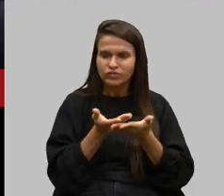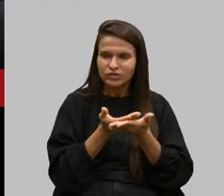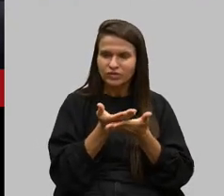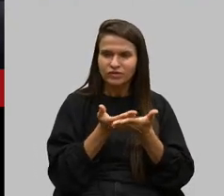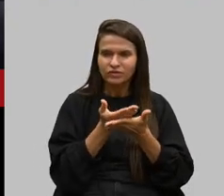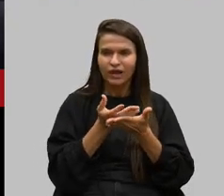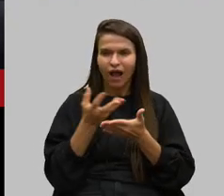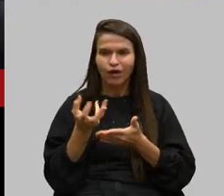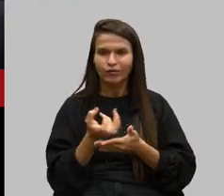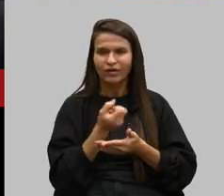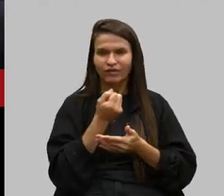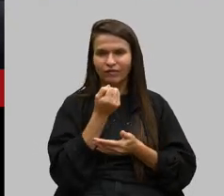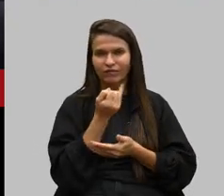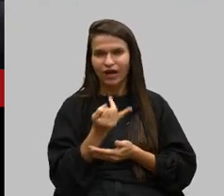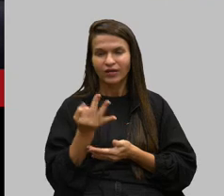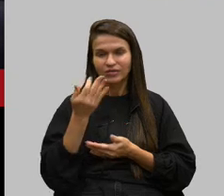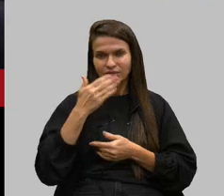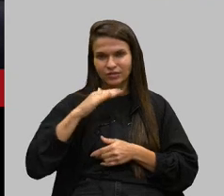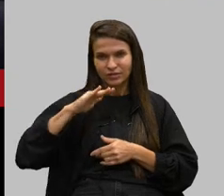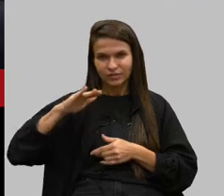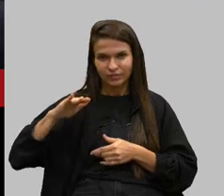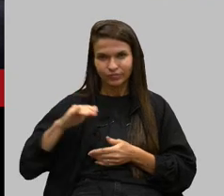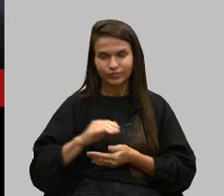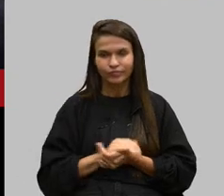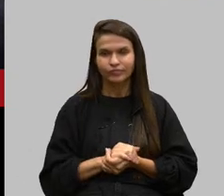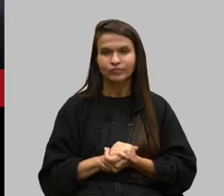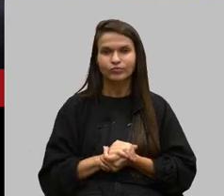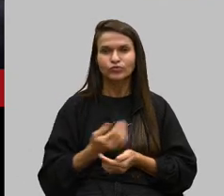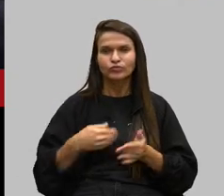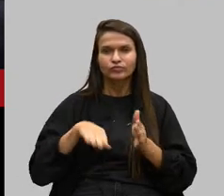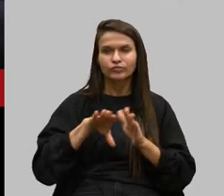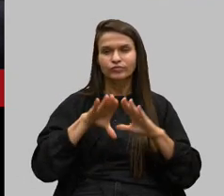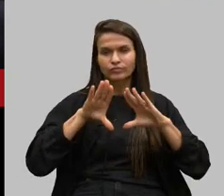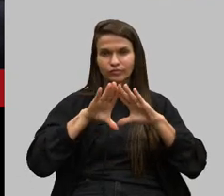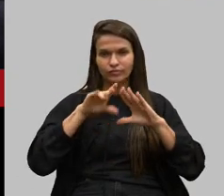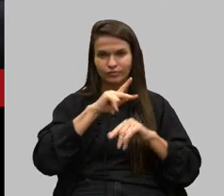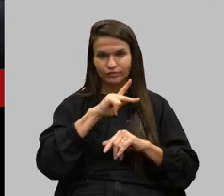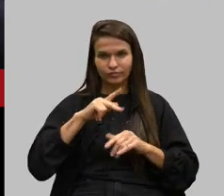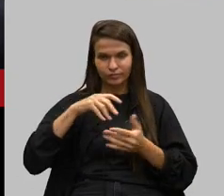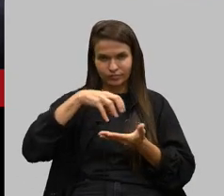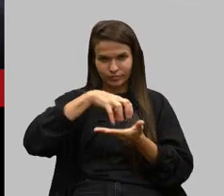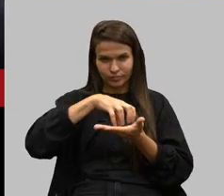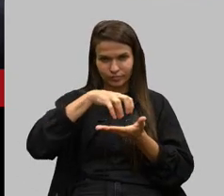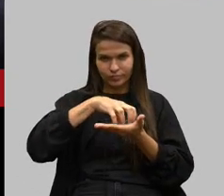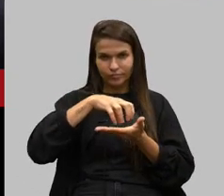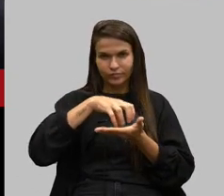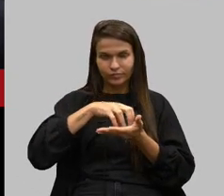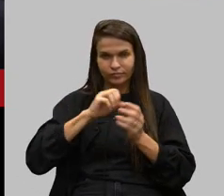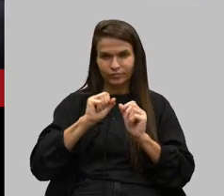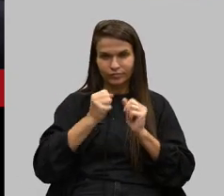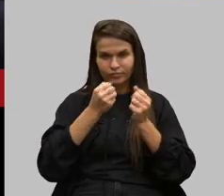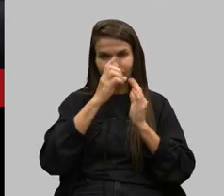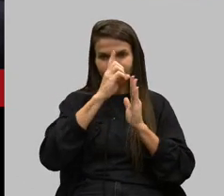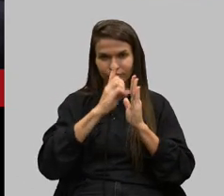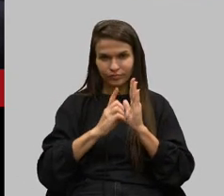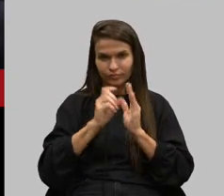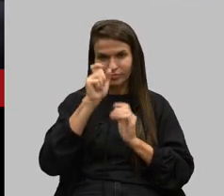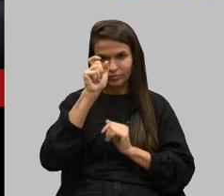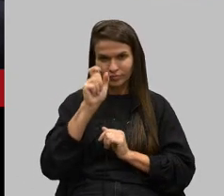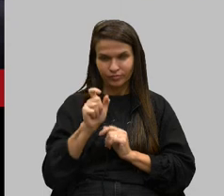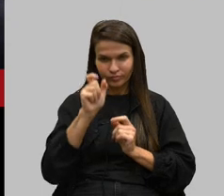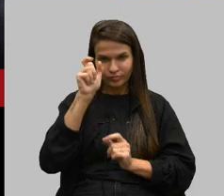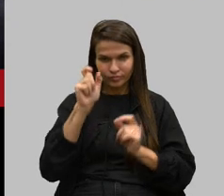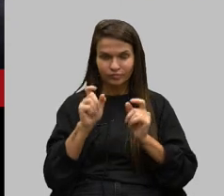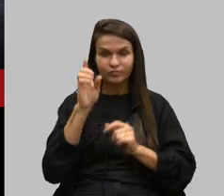já era voltado para esse lado quando eu cheguei aqui na Assembleia como presidente da Comissão da defesa dos direitos da pesso das pessoas